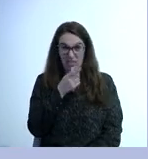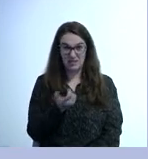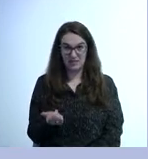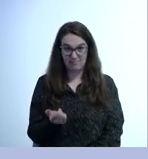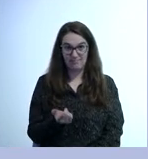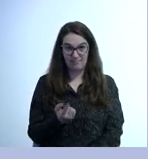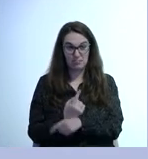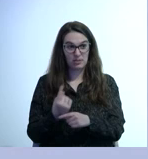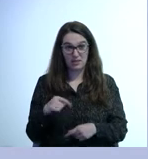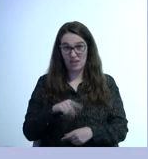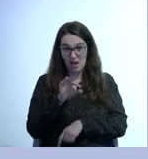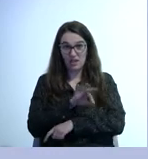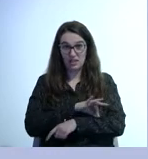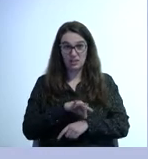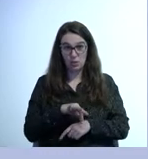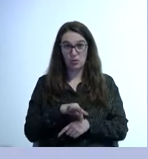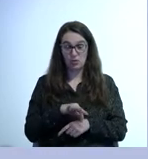a arquitetura,